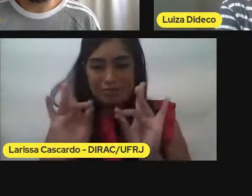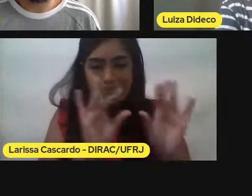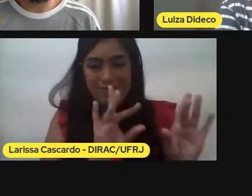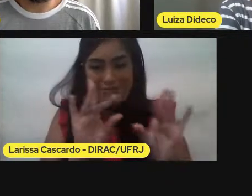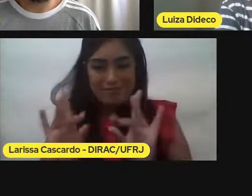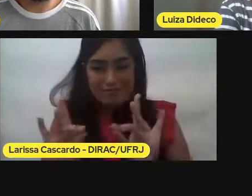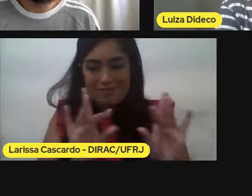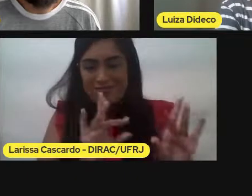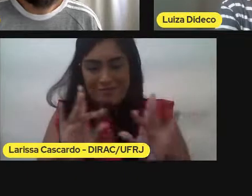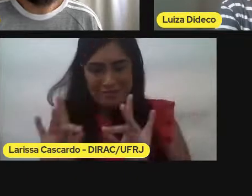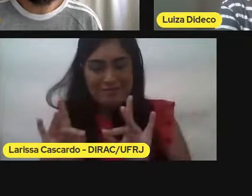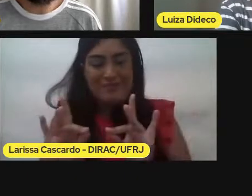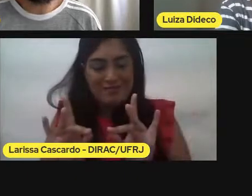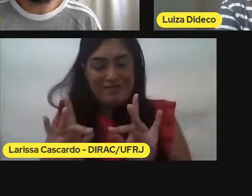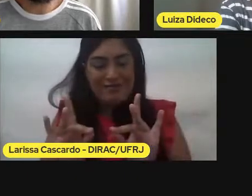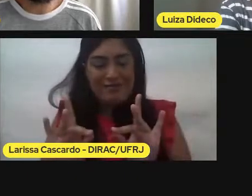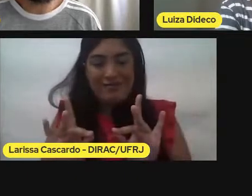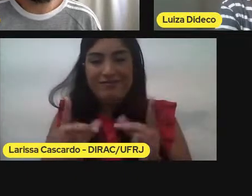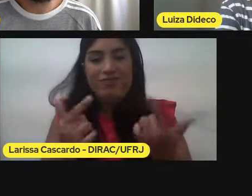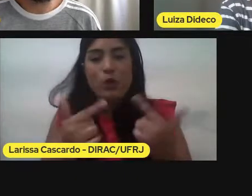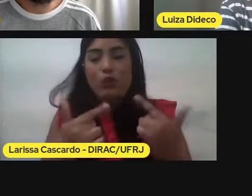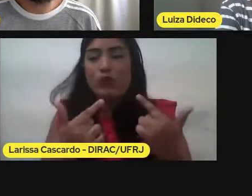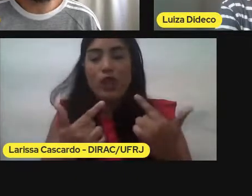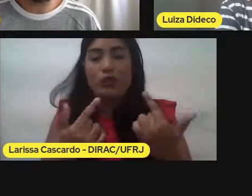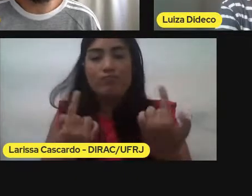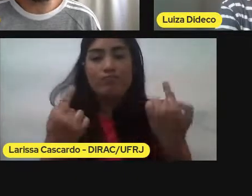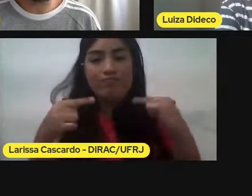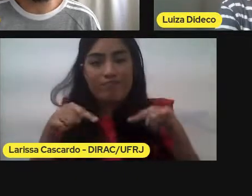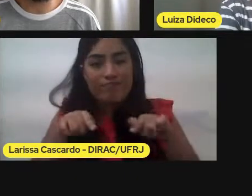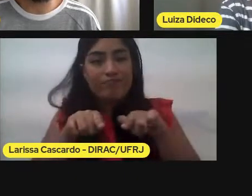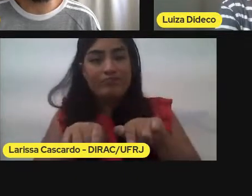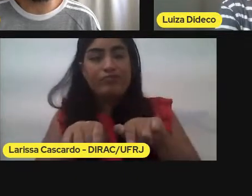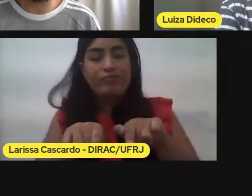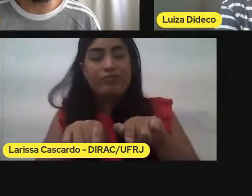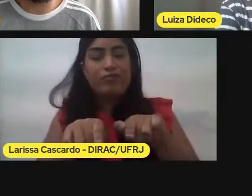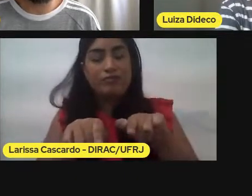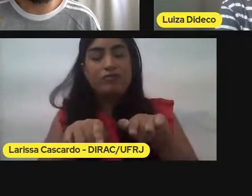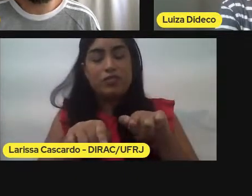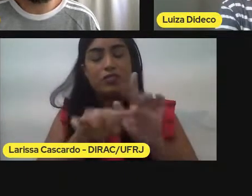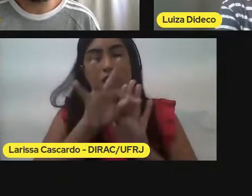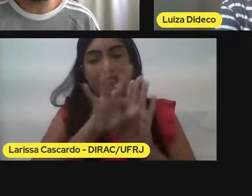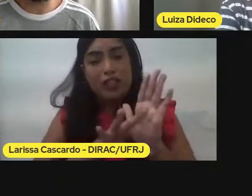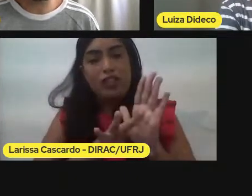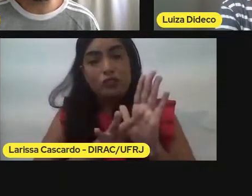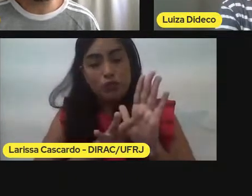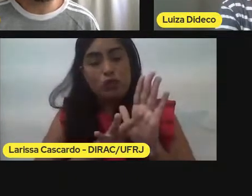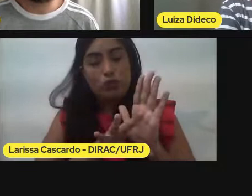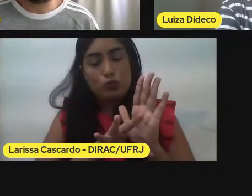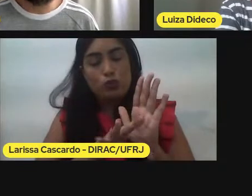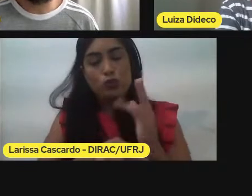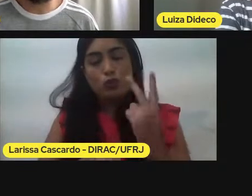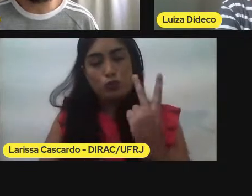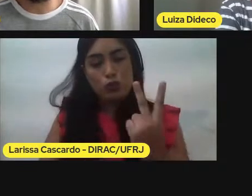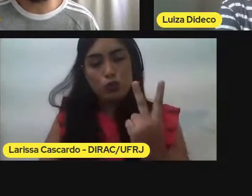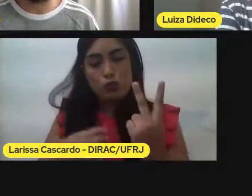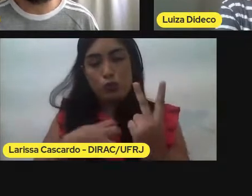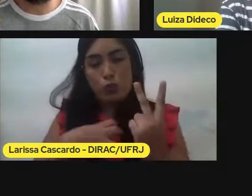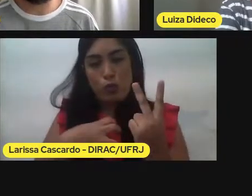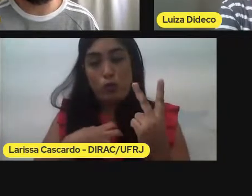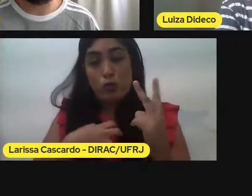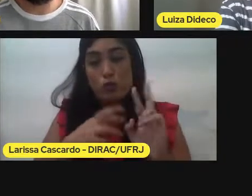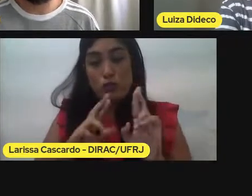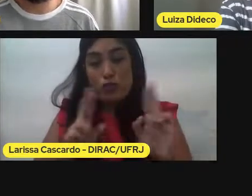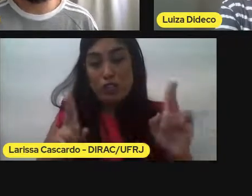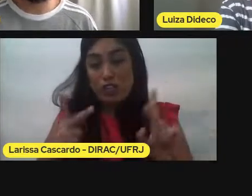e não linear de textos escritos pelo Fernando Pessoa em dois momentos distintos da vida